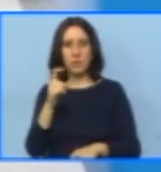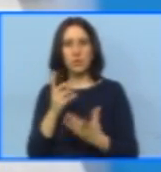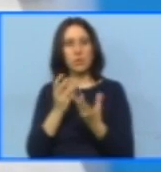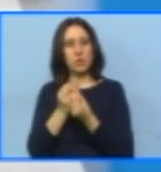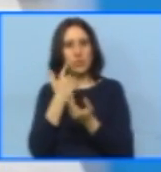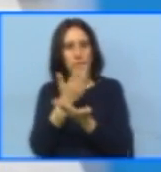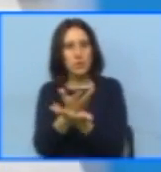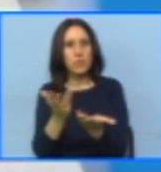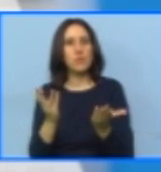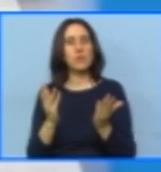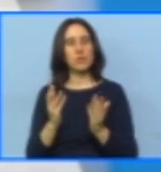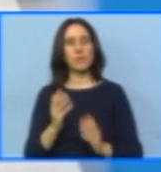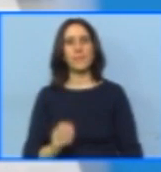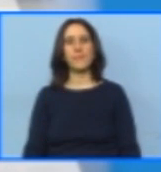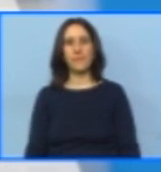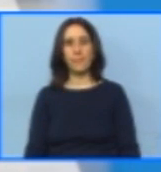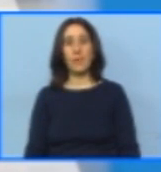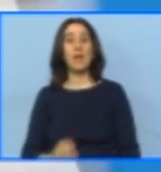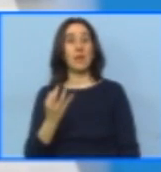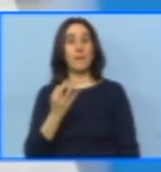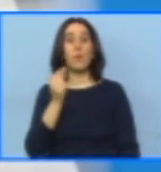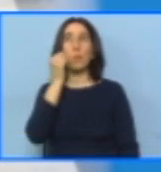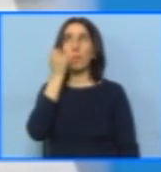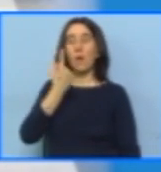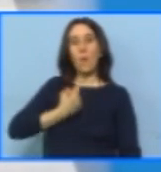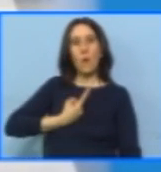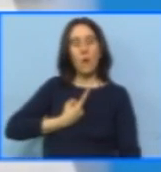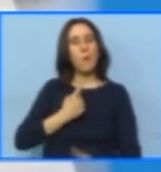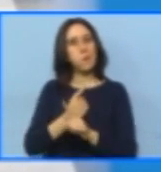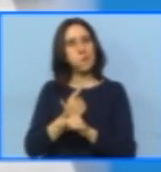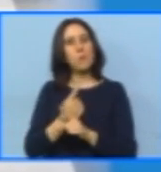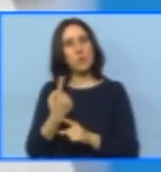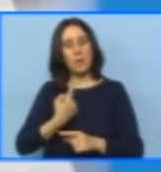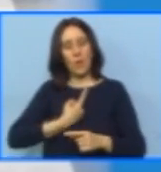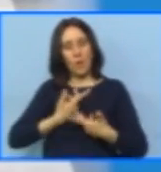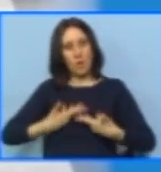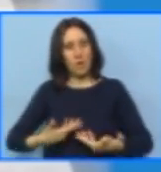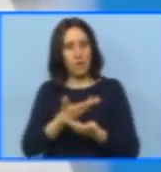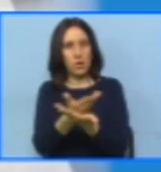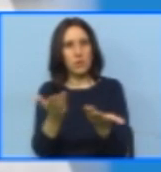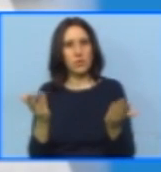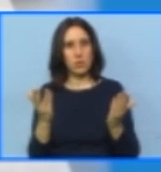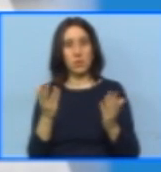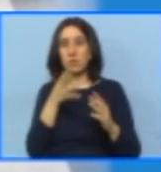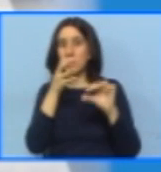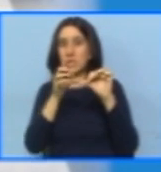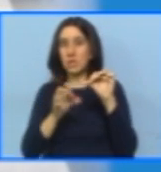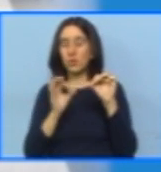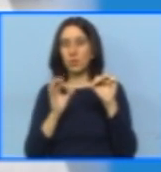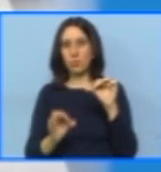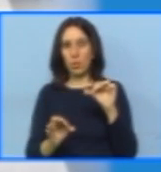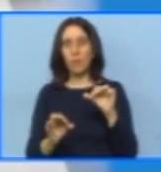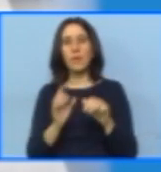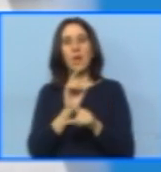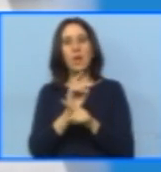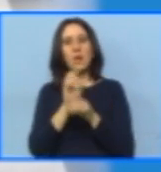convosco. Assim como o Pai me enviou, também eu vos envio a vós. Dito isto, soprou sobre